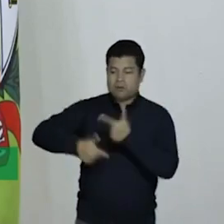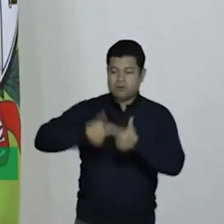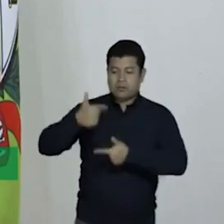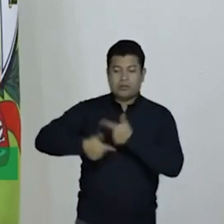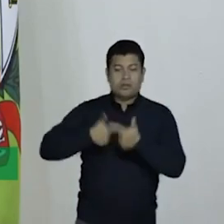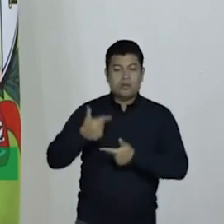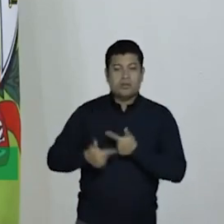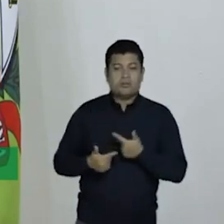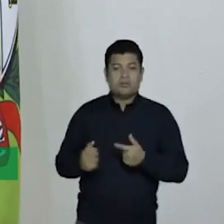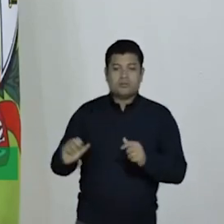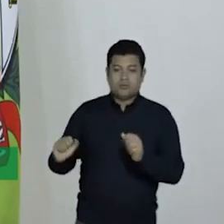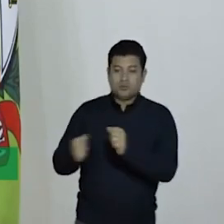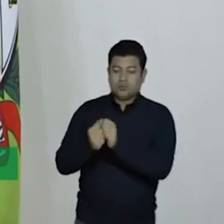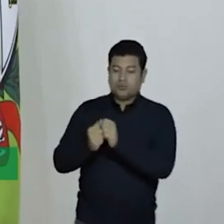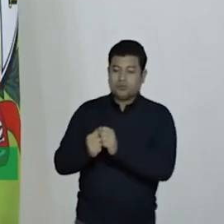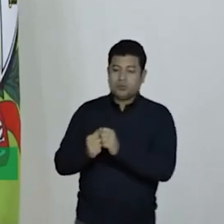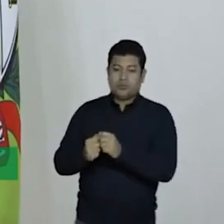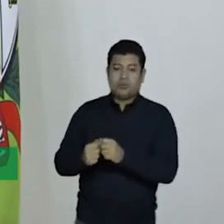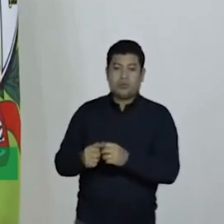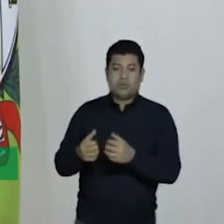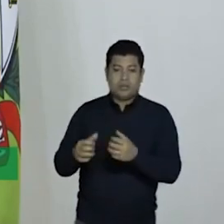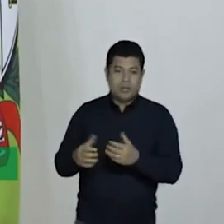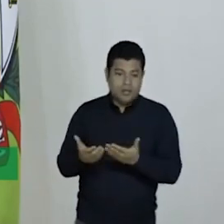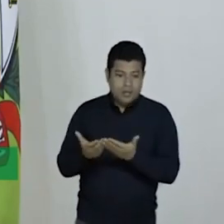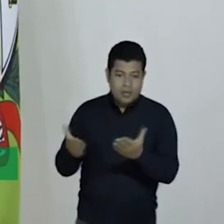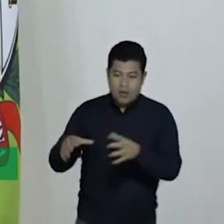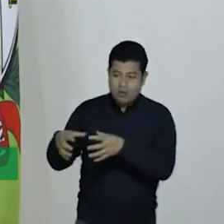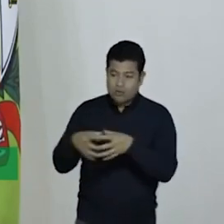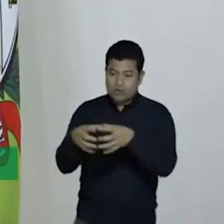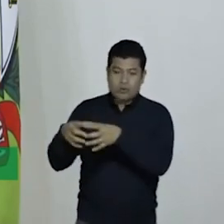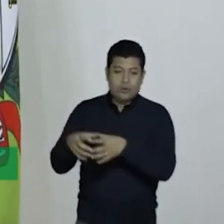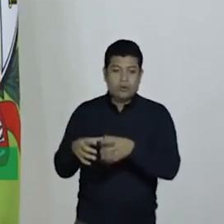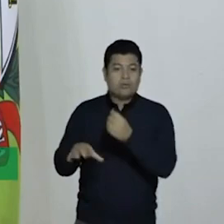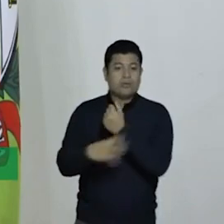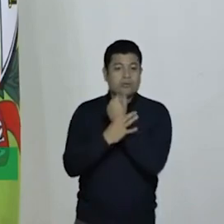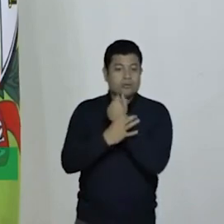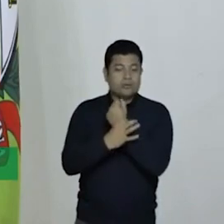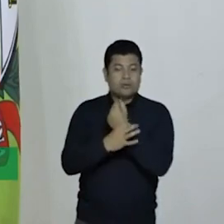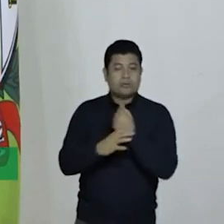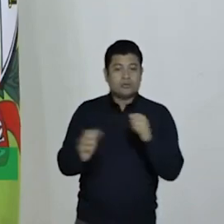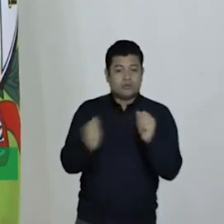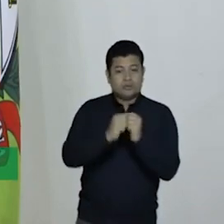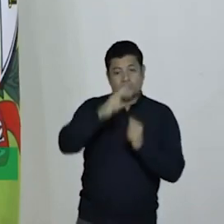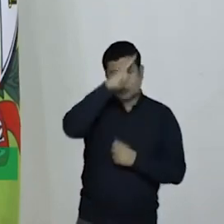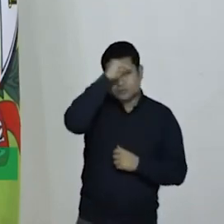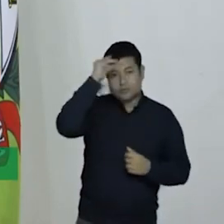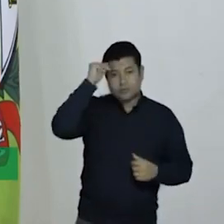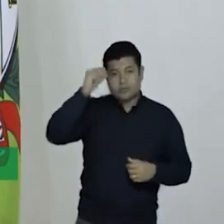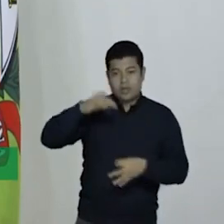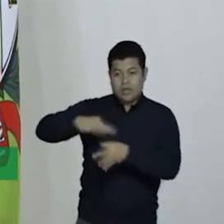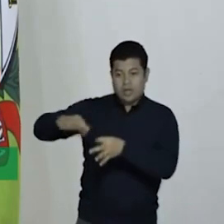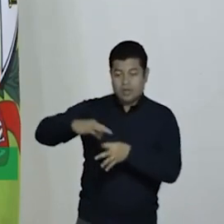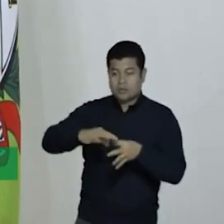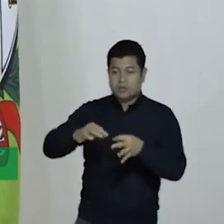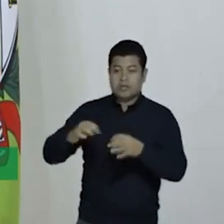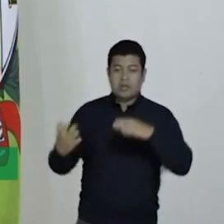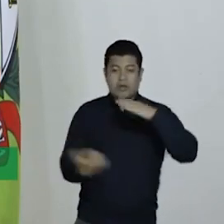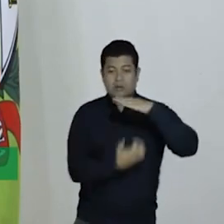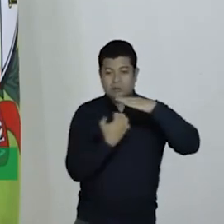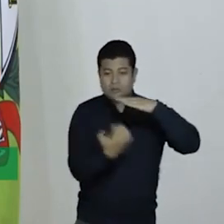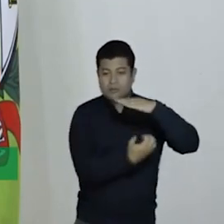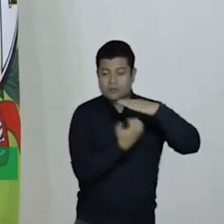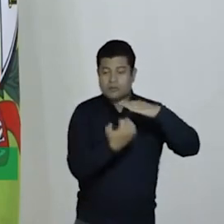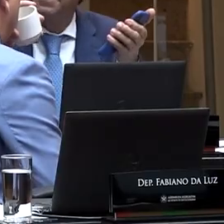entre as forças de segurança e a nossa prefeitura, entre as entidades, os empresários e a